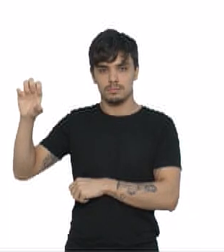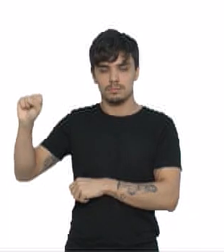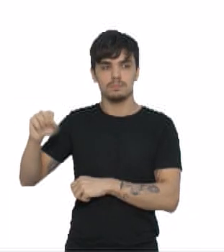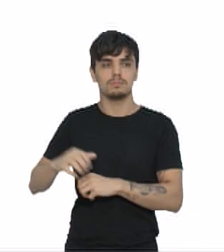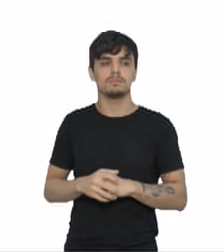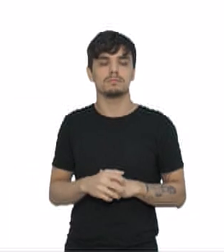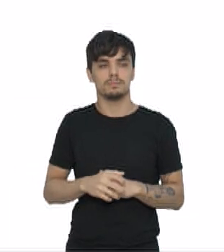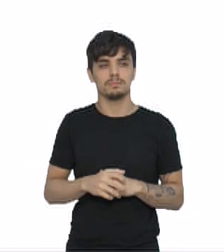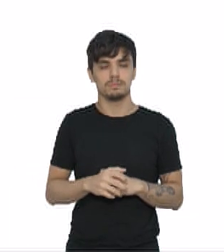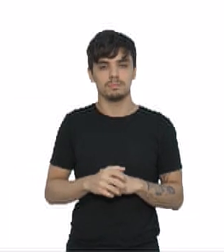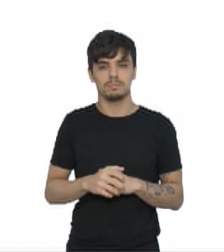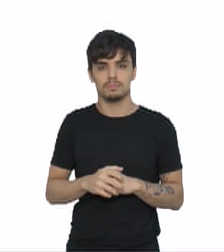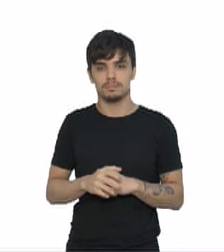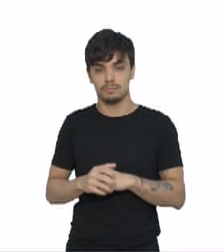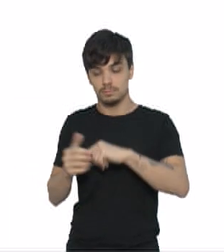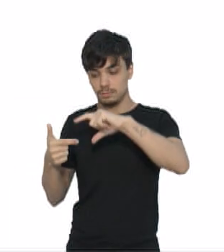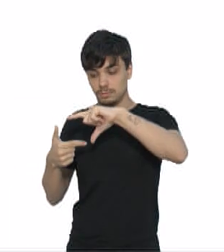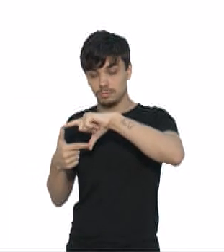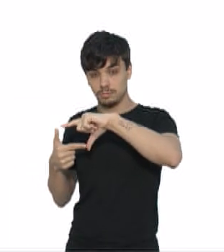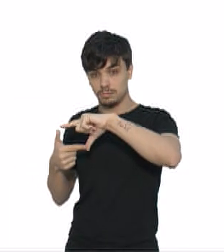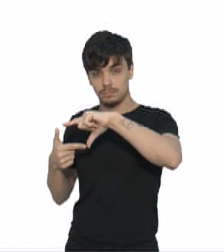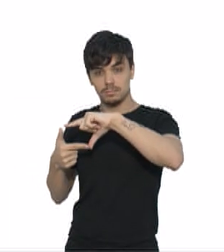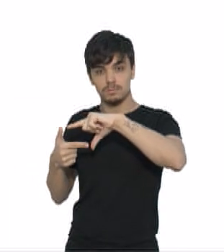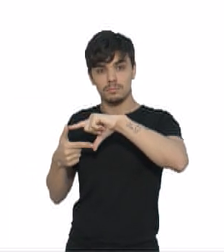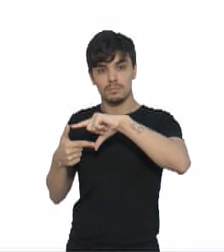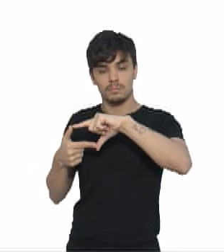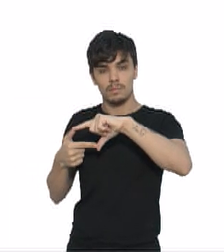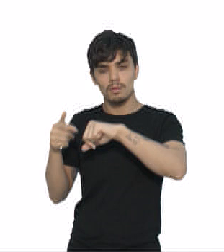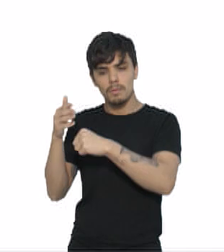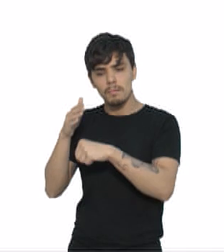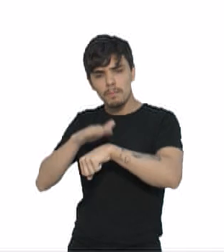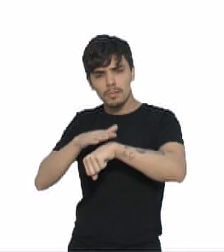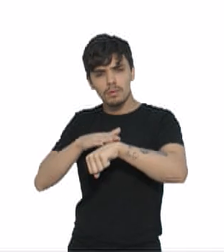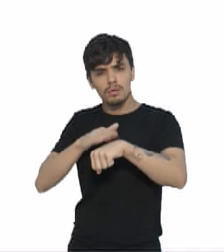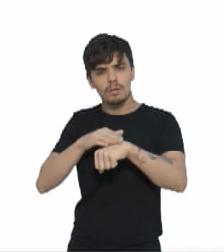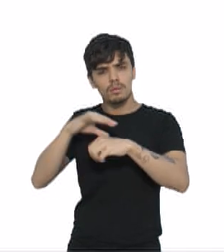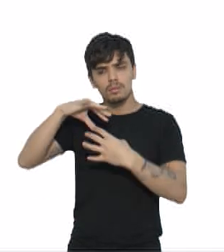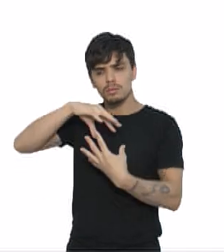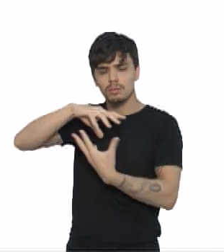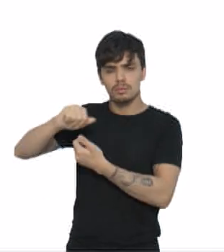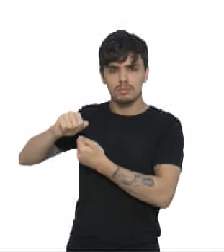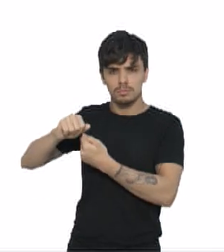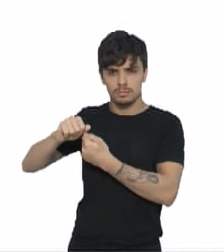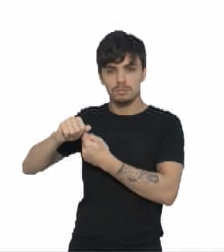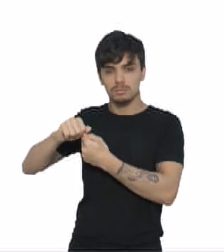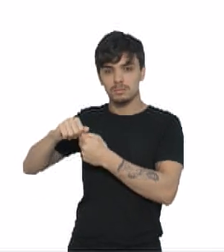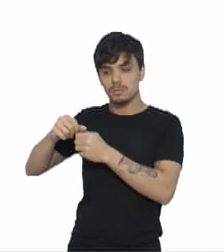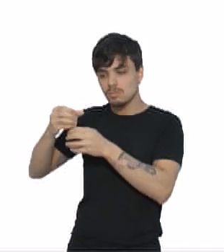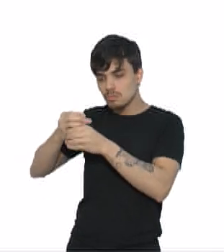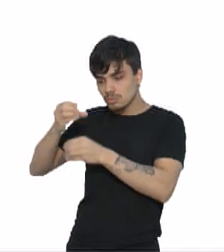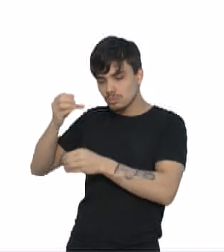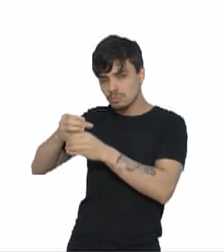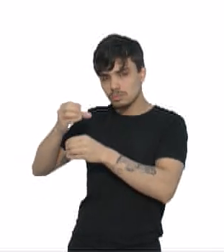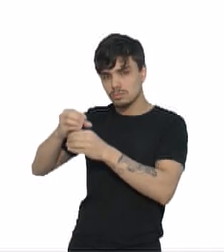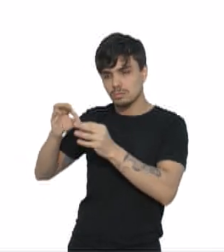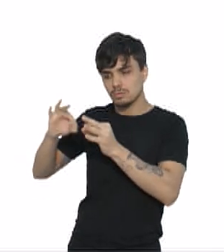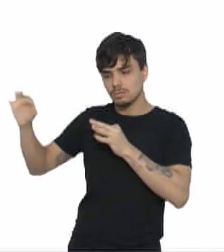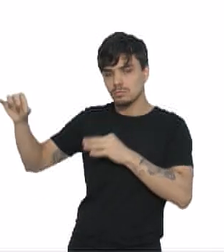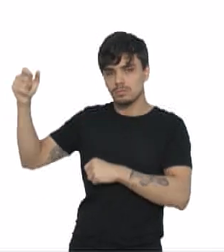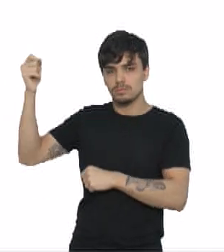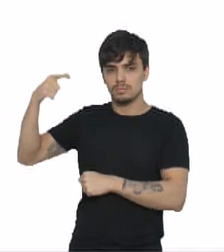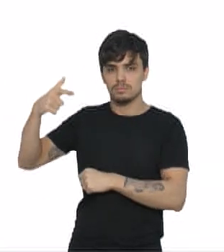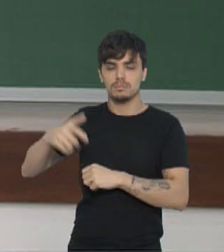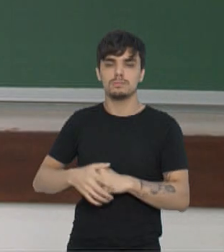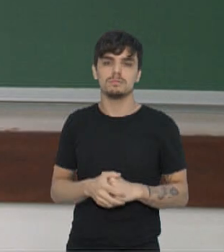E os quadrados dos períodos dos planetas estão na mesma relação que os cubos das respectivas distâncias do